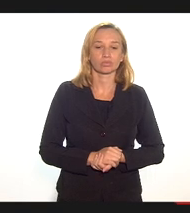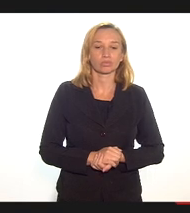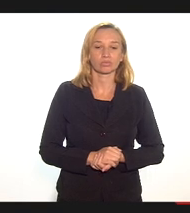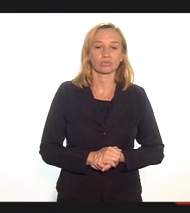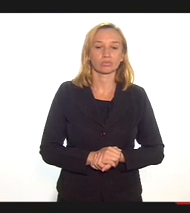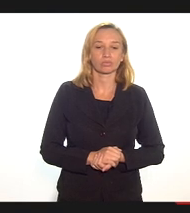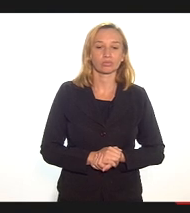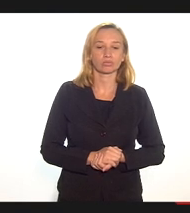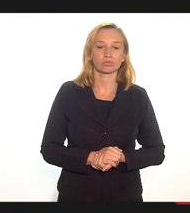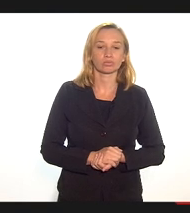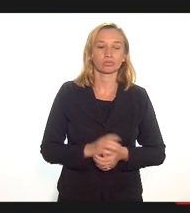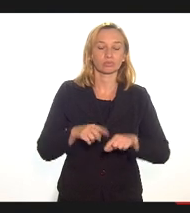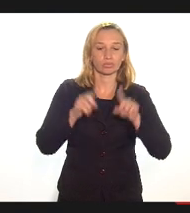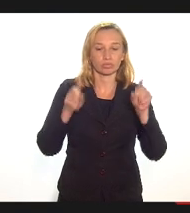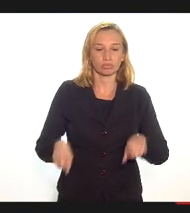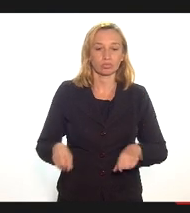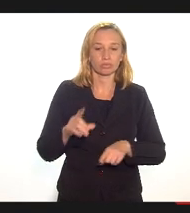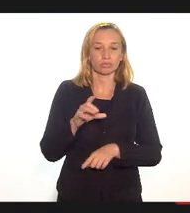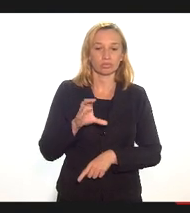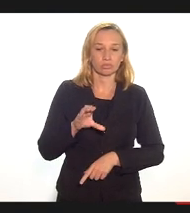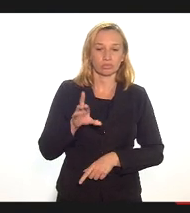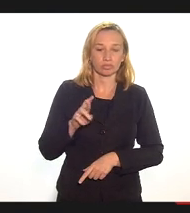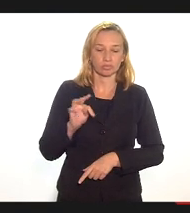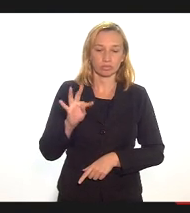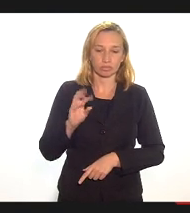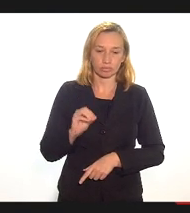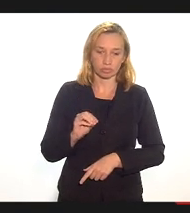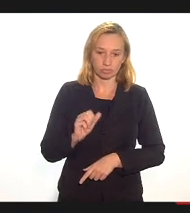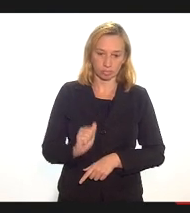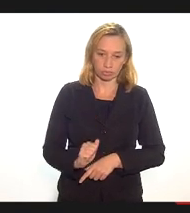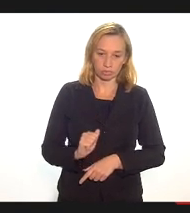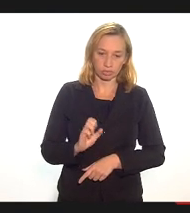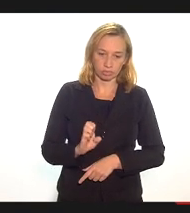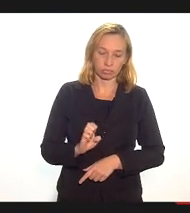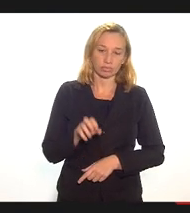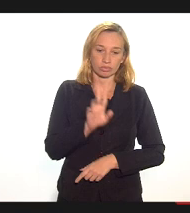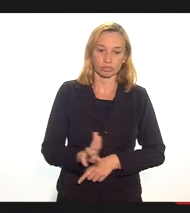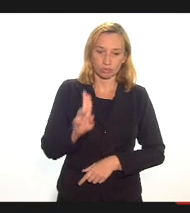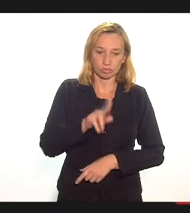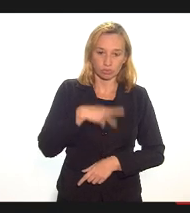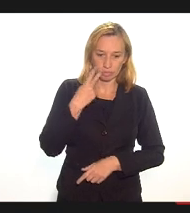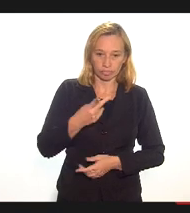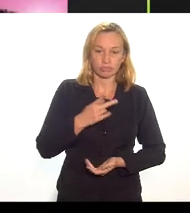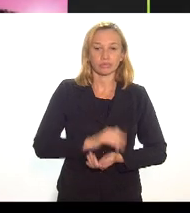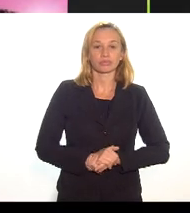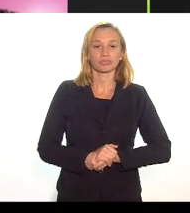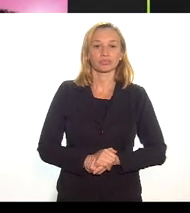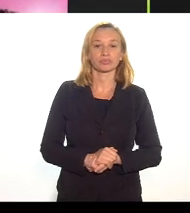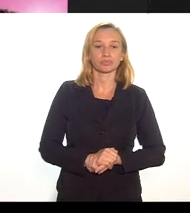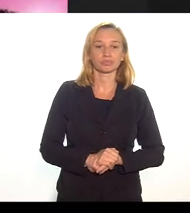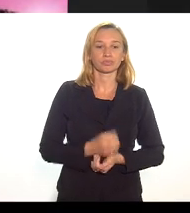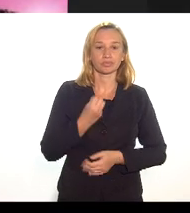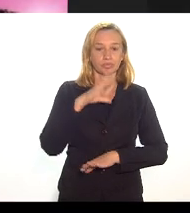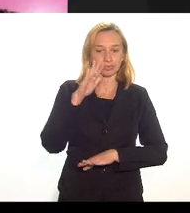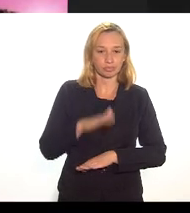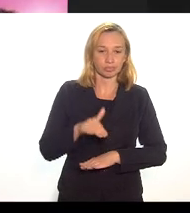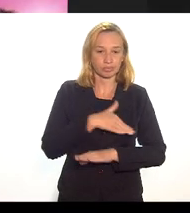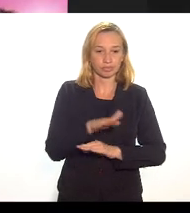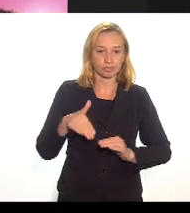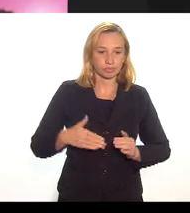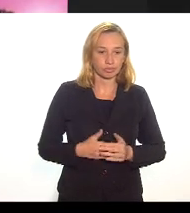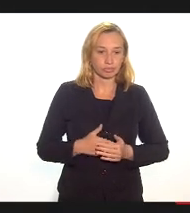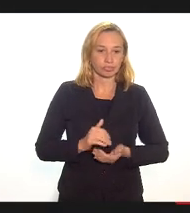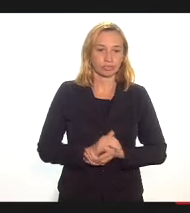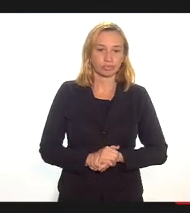a servidora Cristiane Gerardo para fazer uso da palavra. Boa tarde a todas e